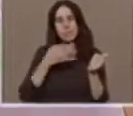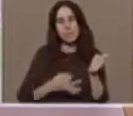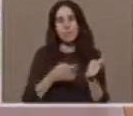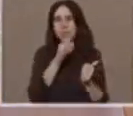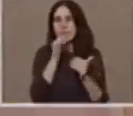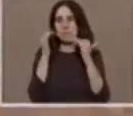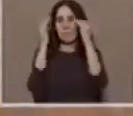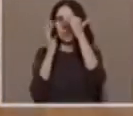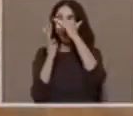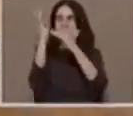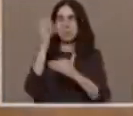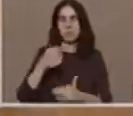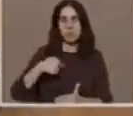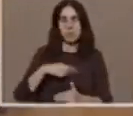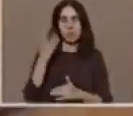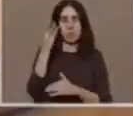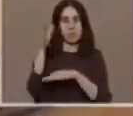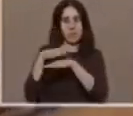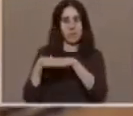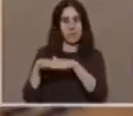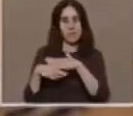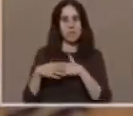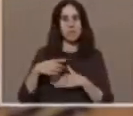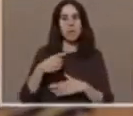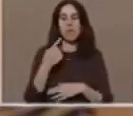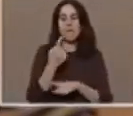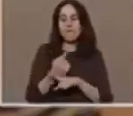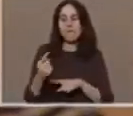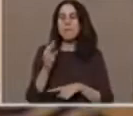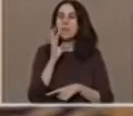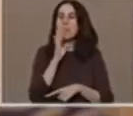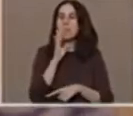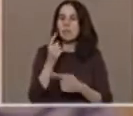celestes, proclamamos a vossa glória, cantando numa só voz.